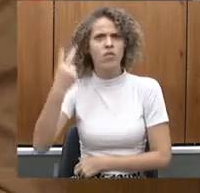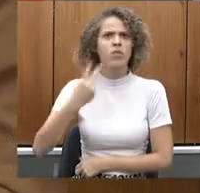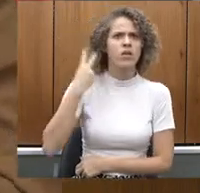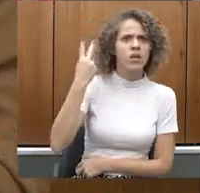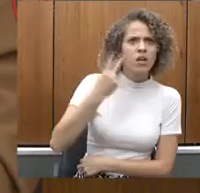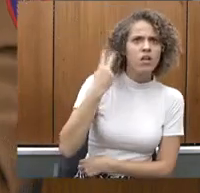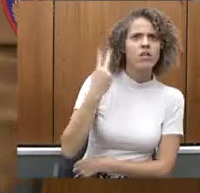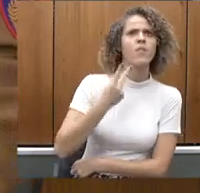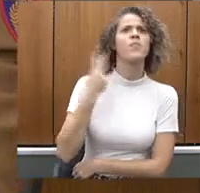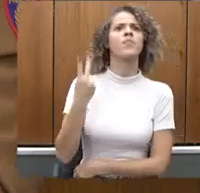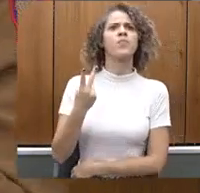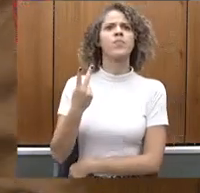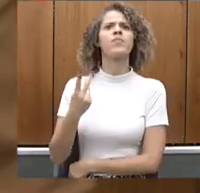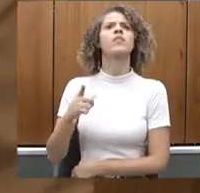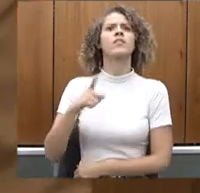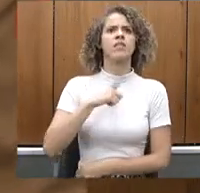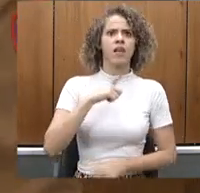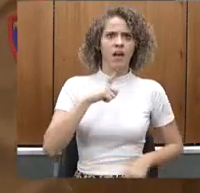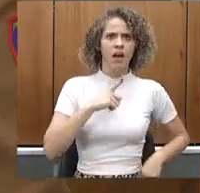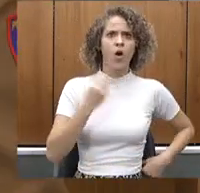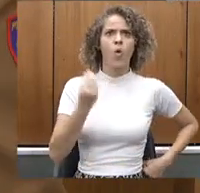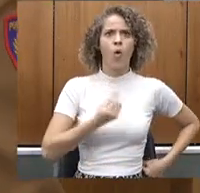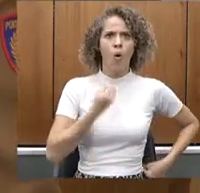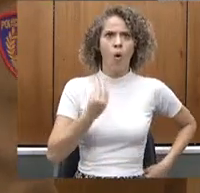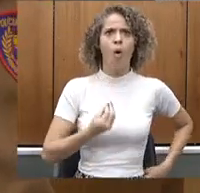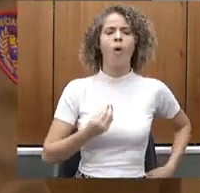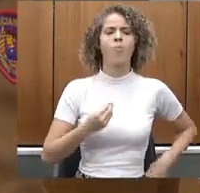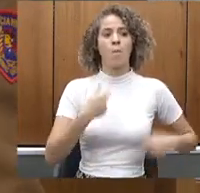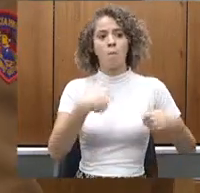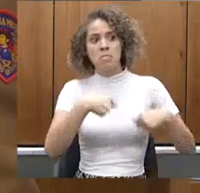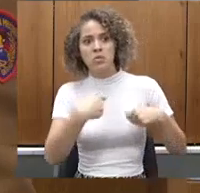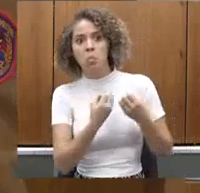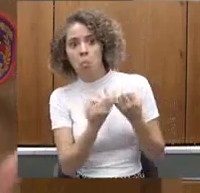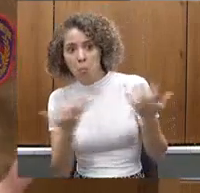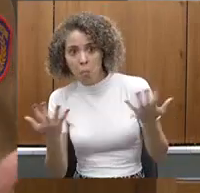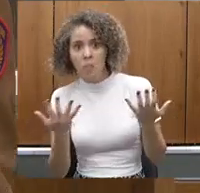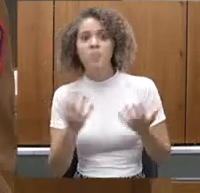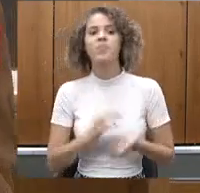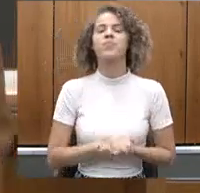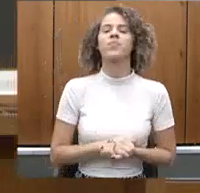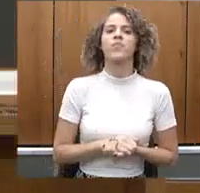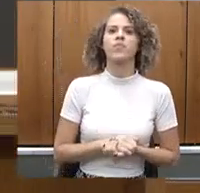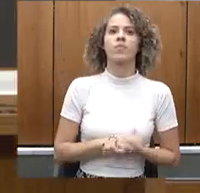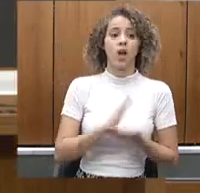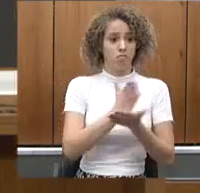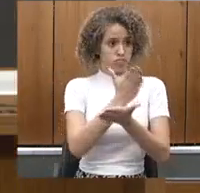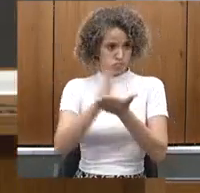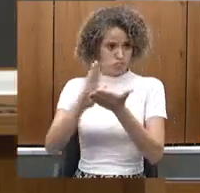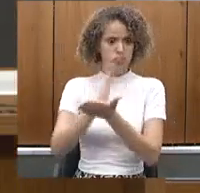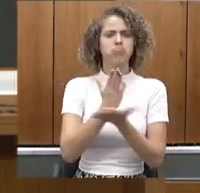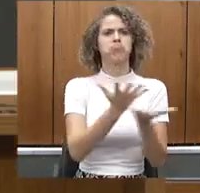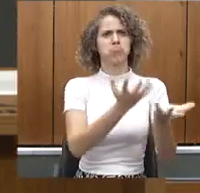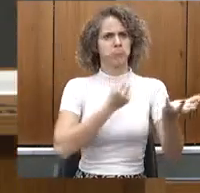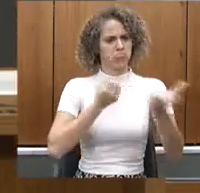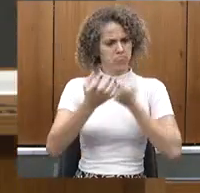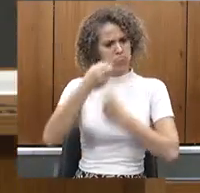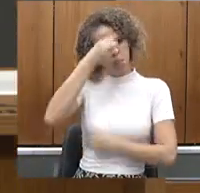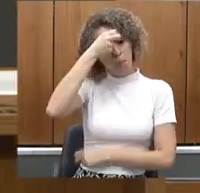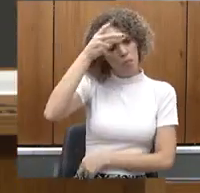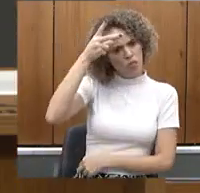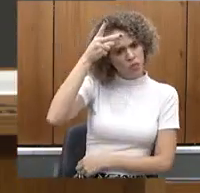que são nossos passeios é lá no município que a vida acontece com mais intensidade hoje mesmo recebia um prefeito e outras pessoas